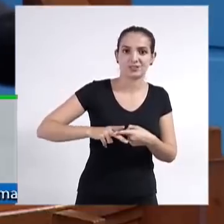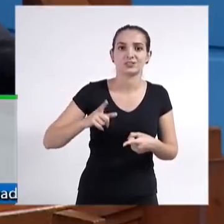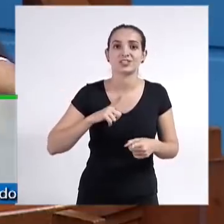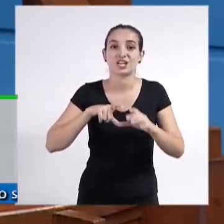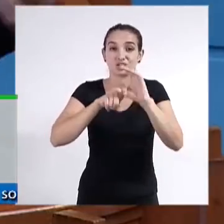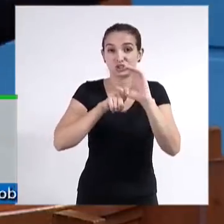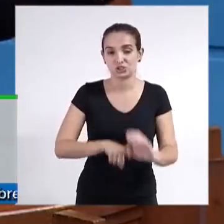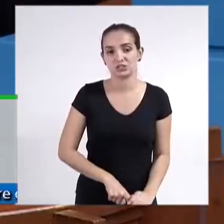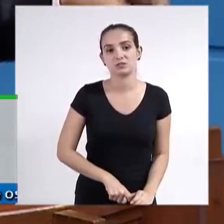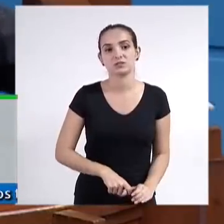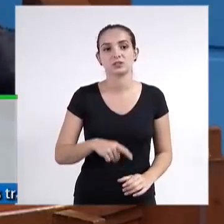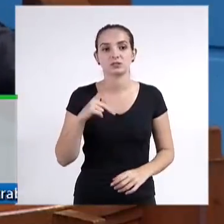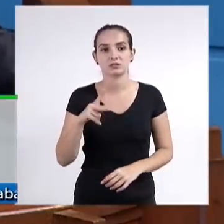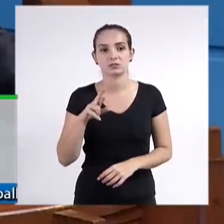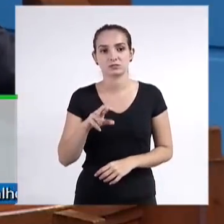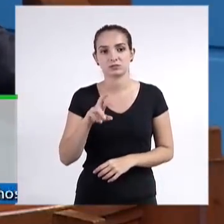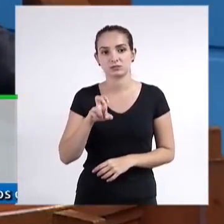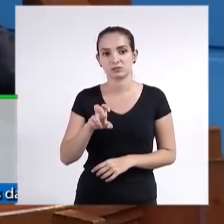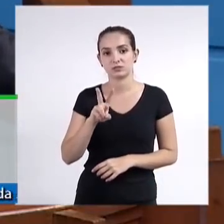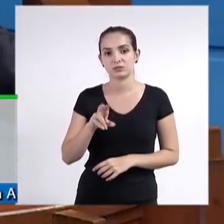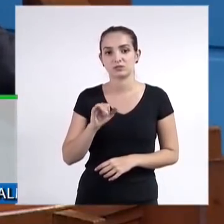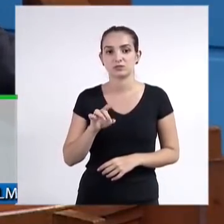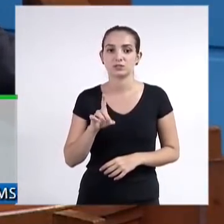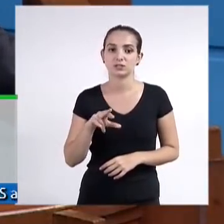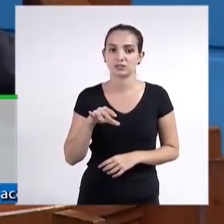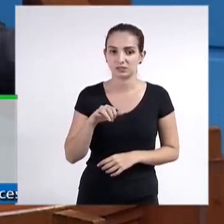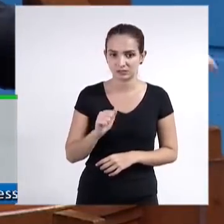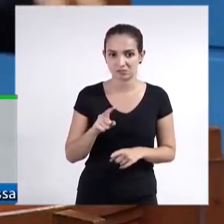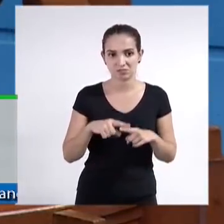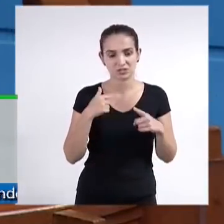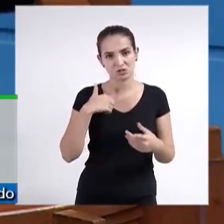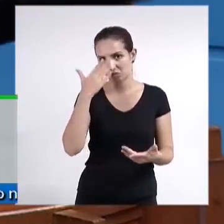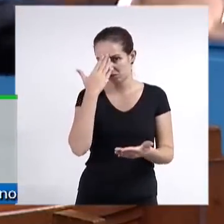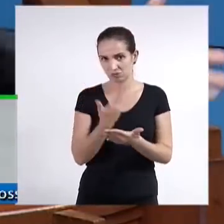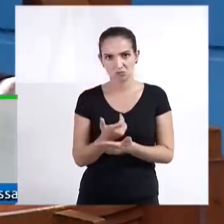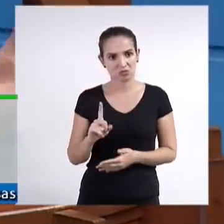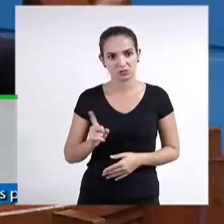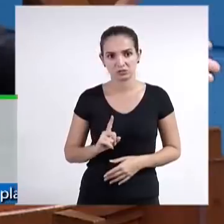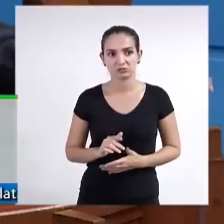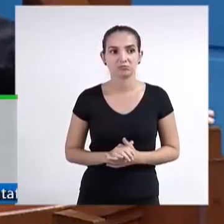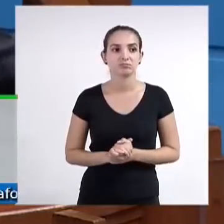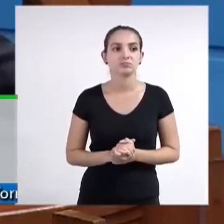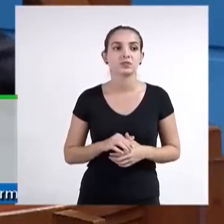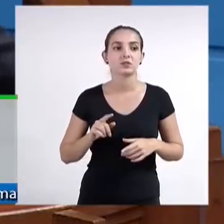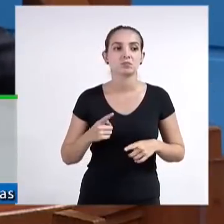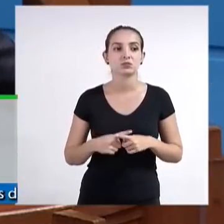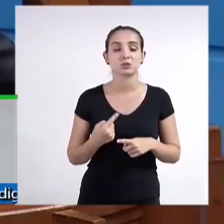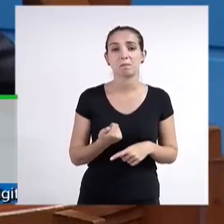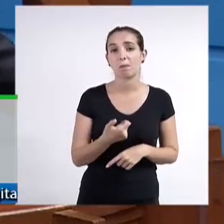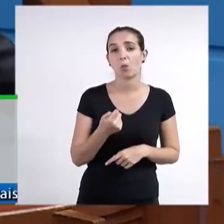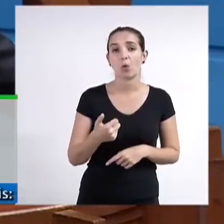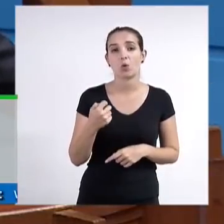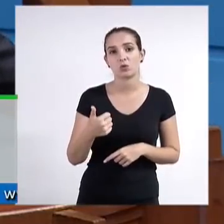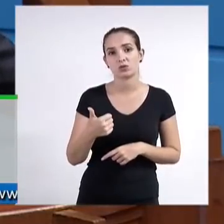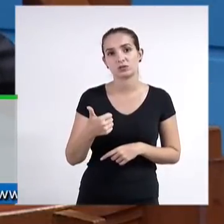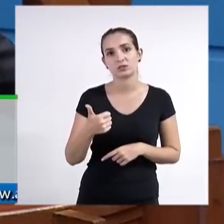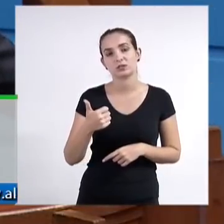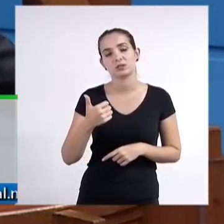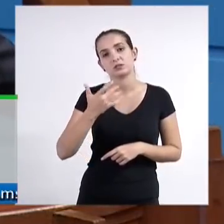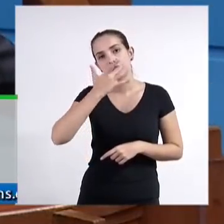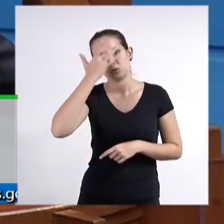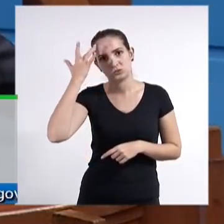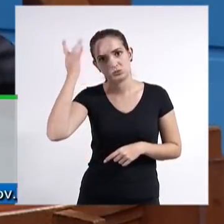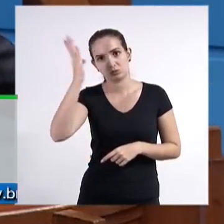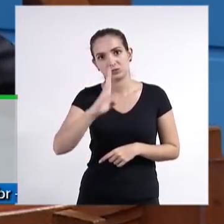da Previdência, que eu não admito que seja da Previdência, porque pouquíssimas pessoas no Brasil vão se aposentar.